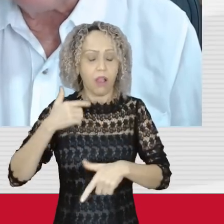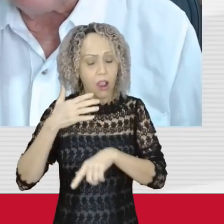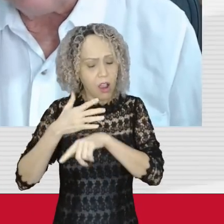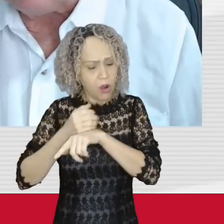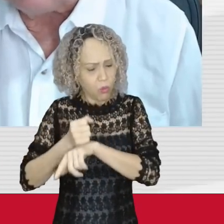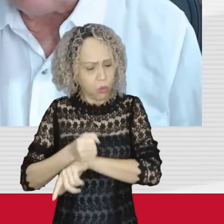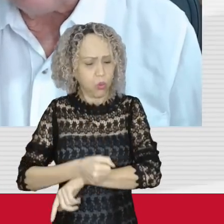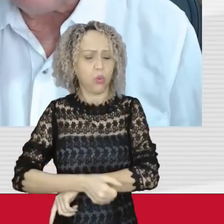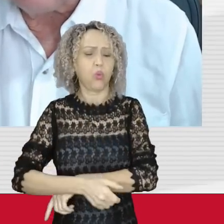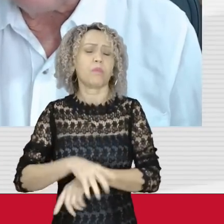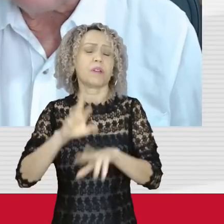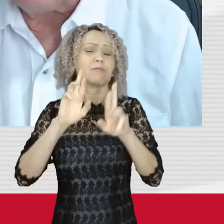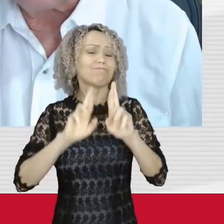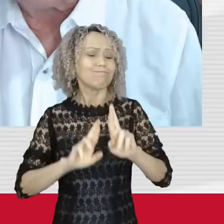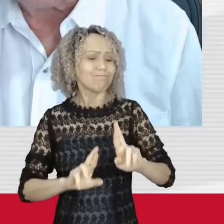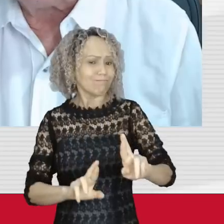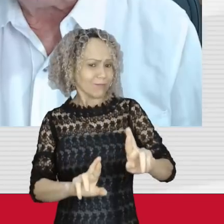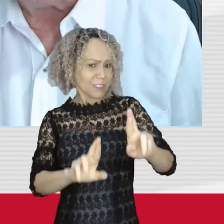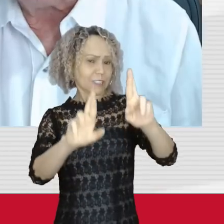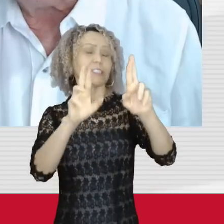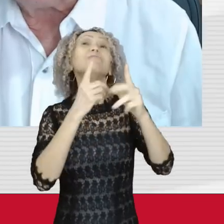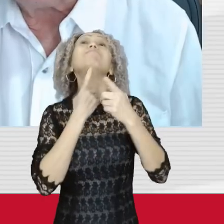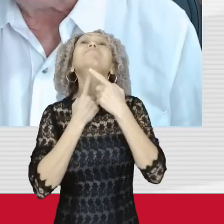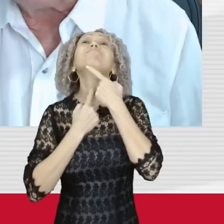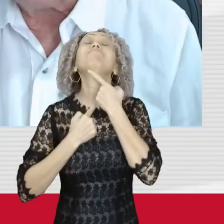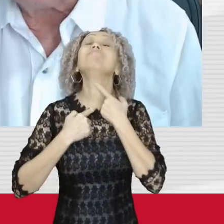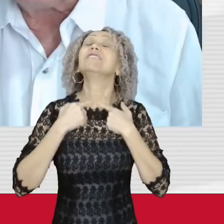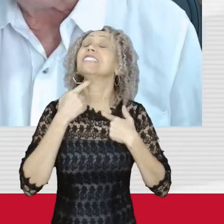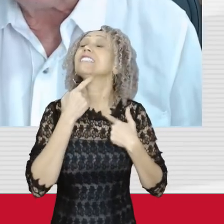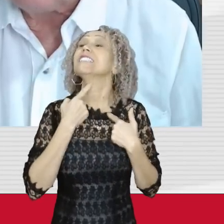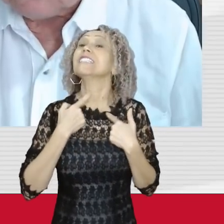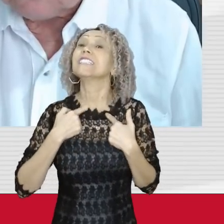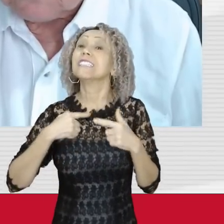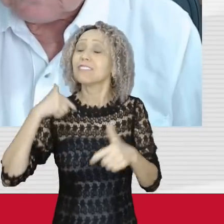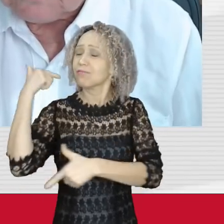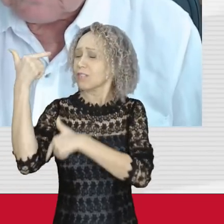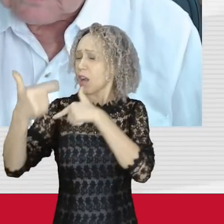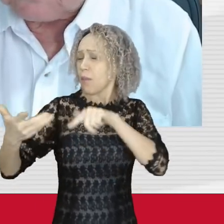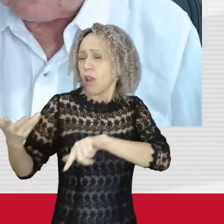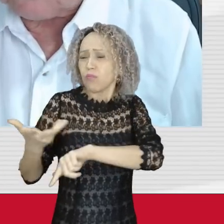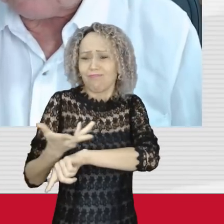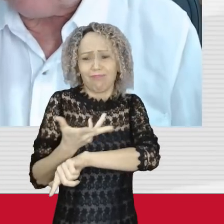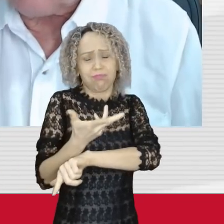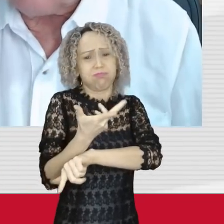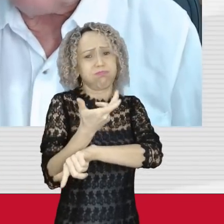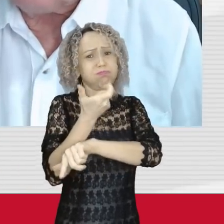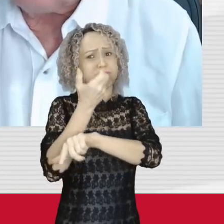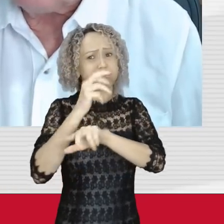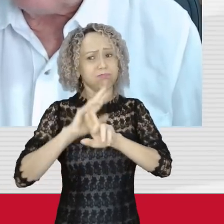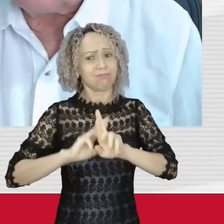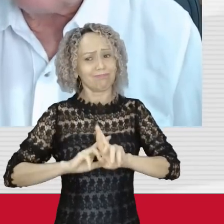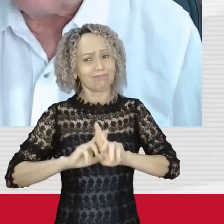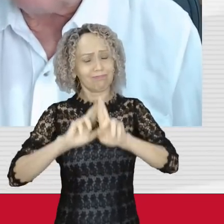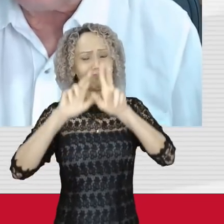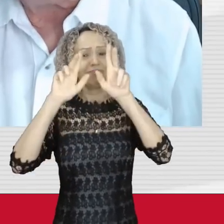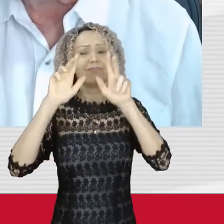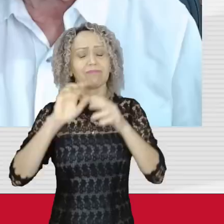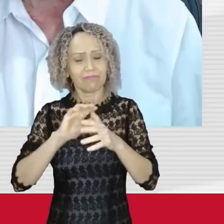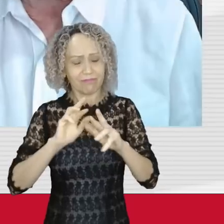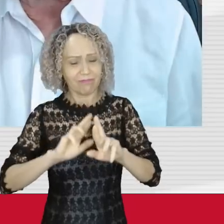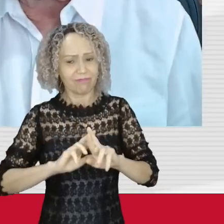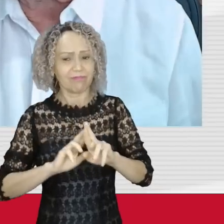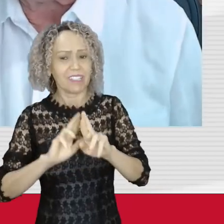fazer diferente, por isso essa coisa da alegria, apesar do momento de muita gente